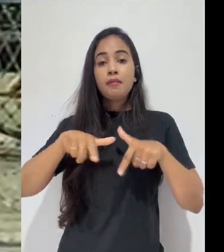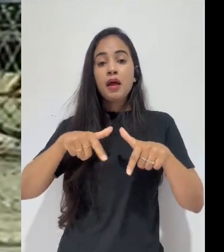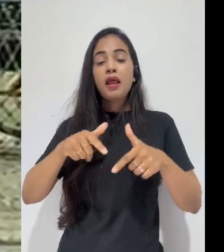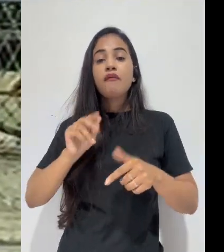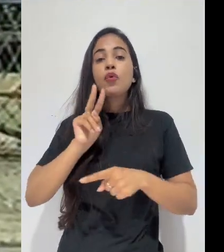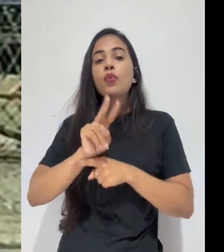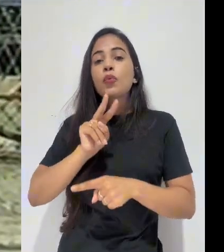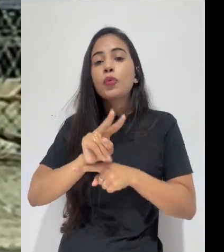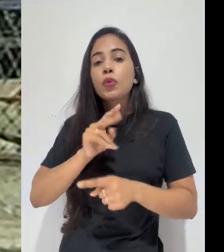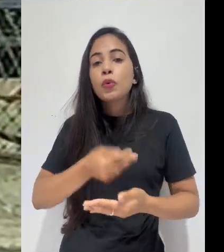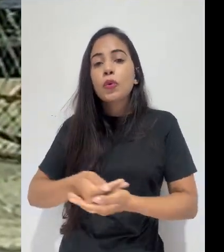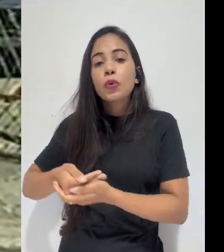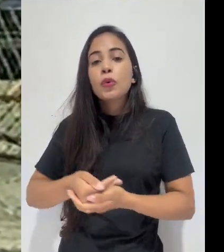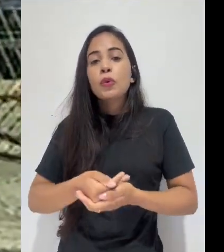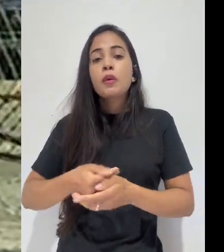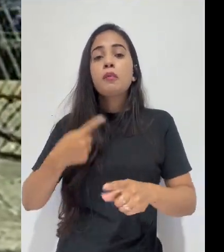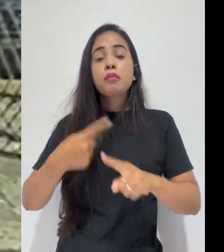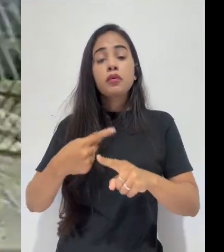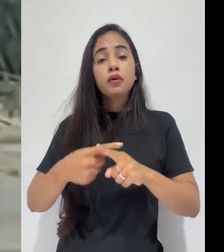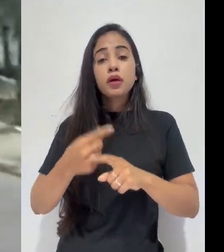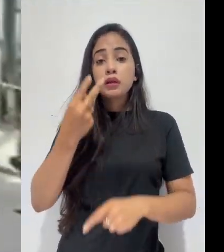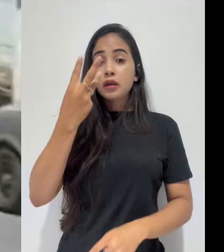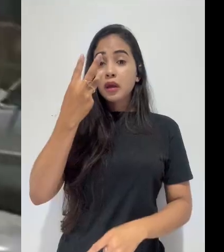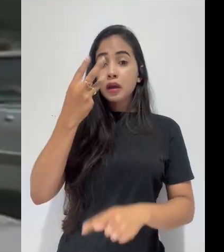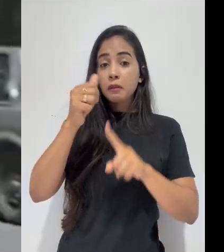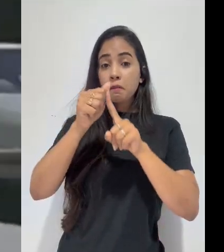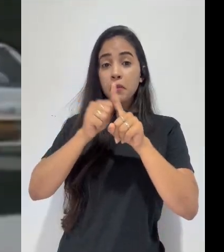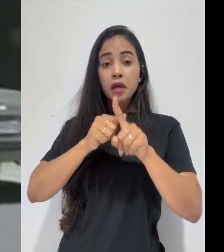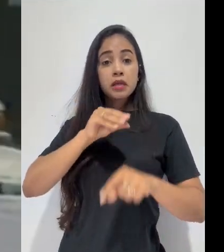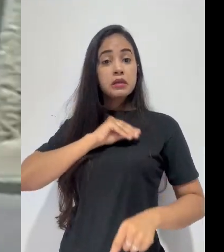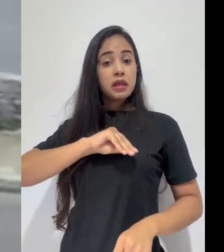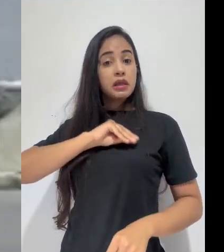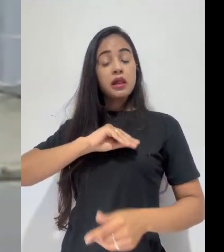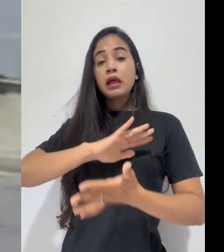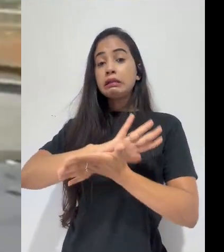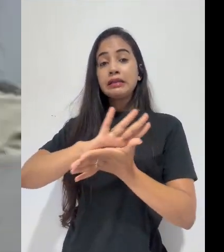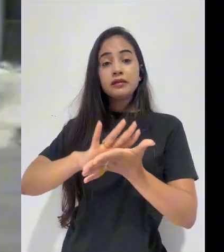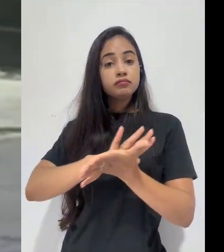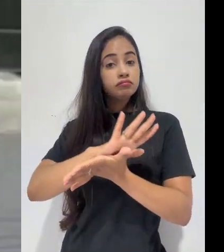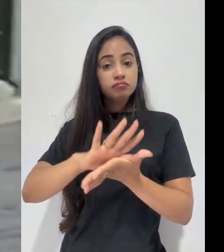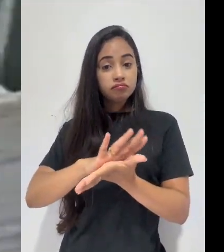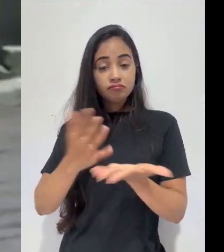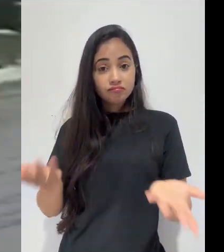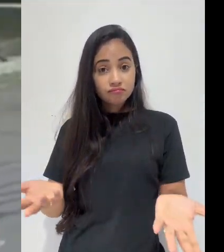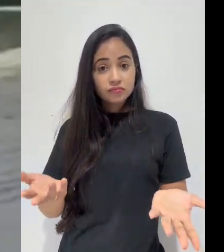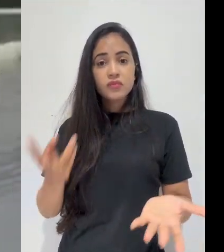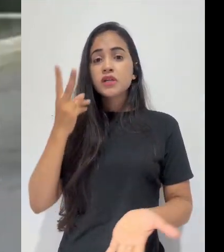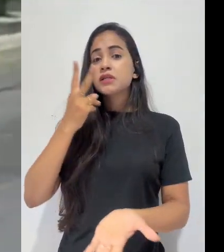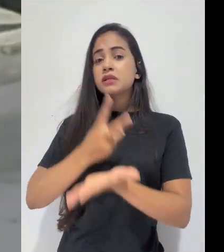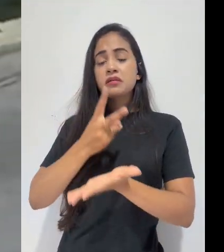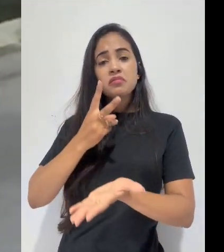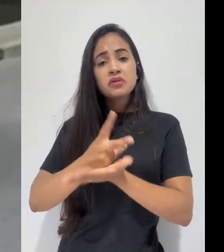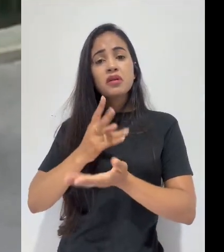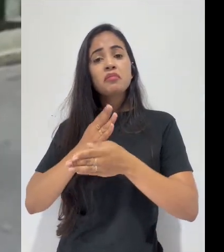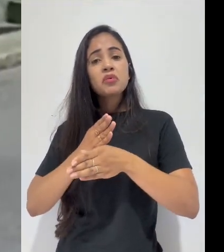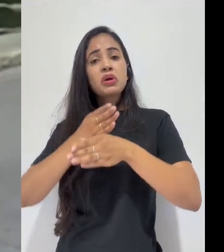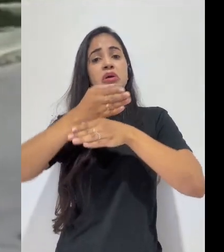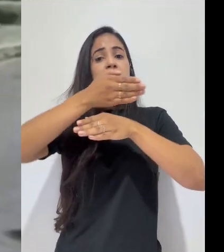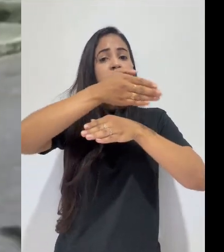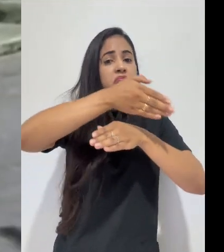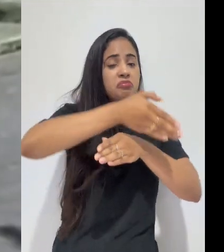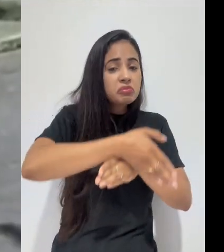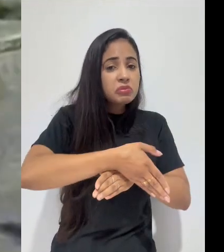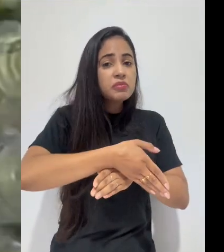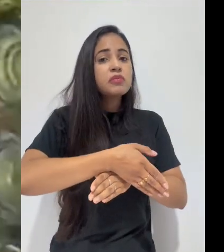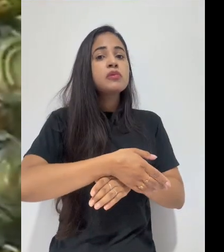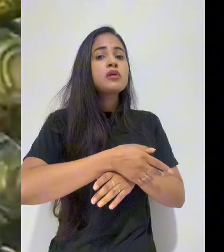de Almeida por 3 meses sem receber nenhum pagamento. A partir dessa decisão, todas as vezes em que ela